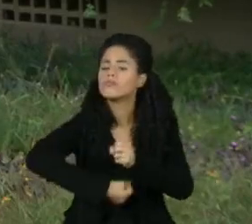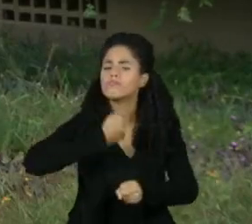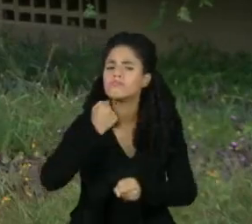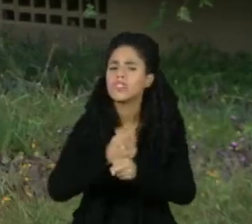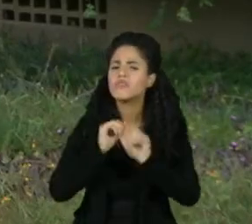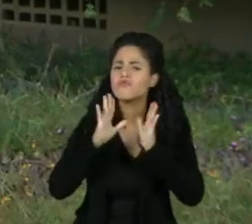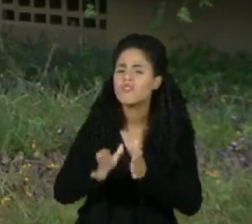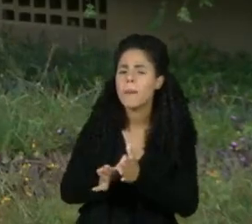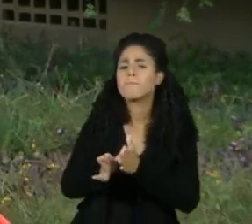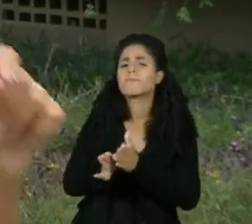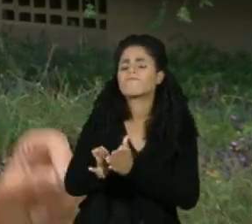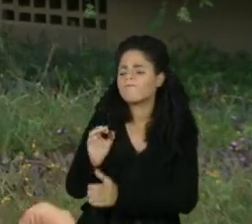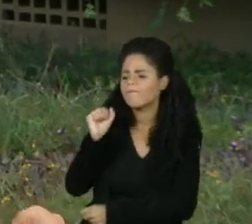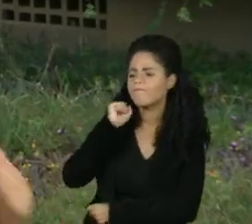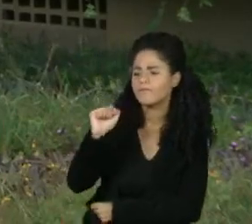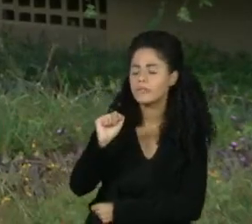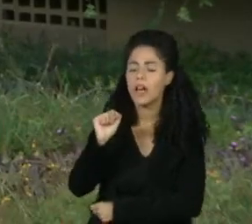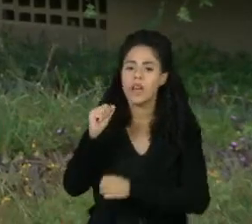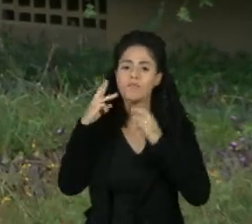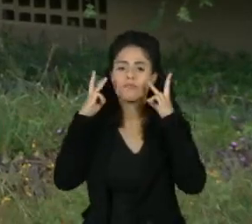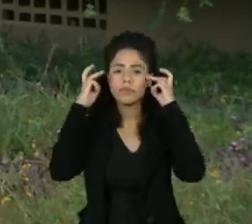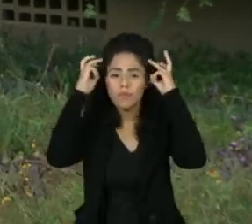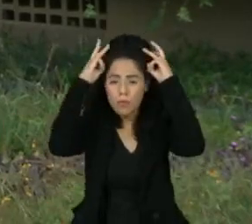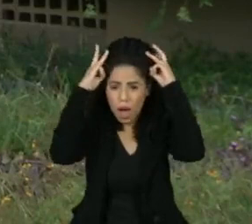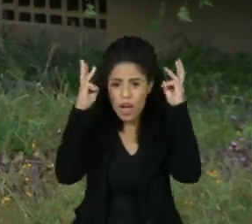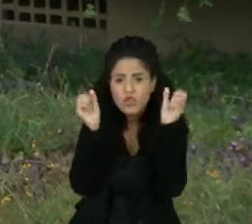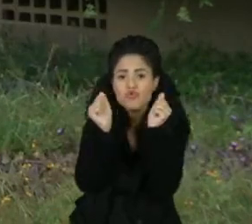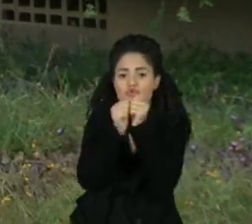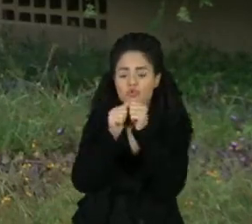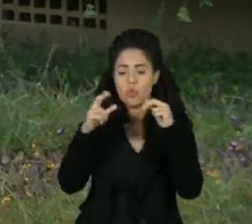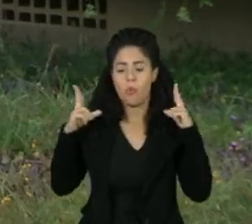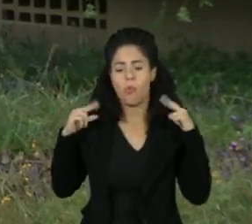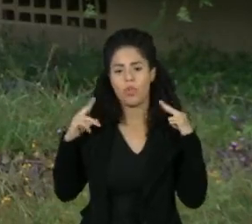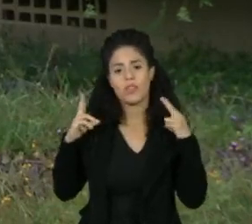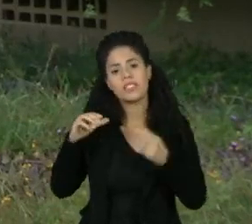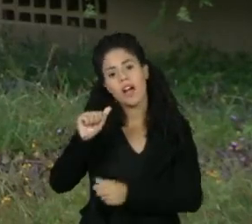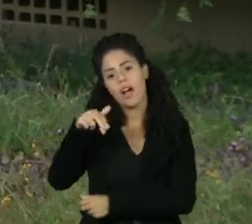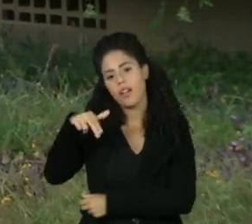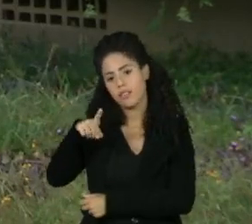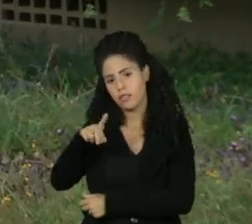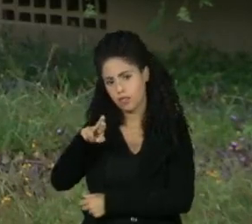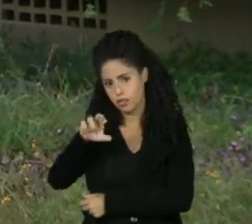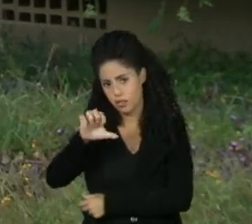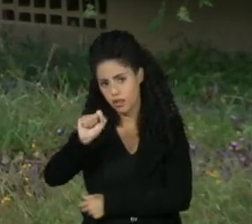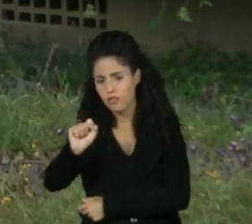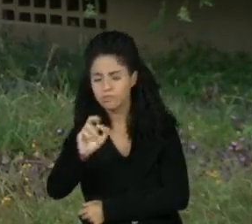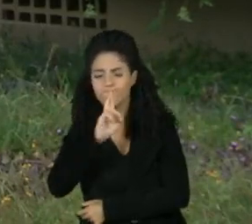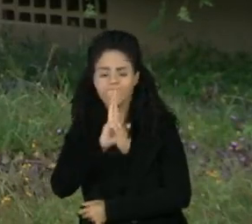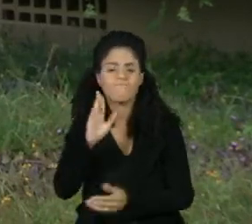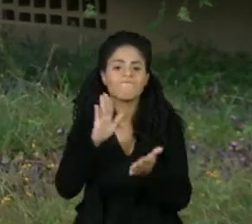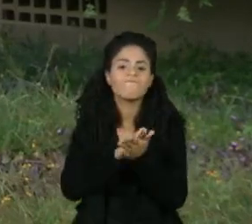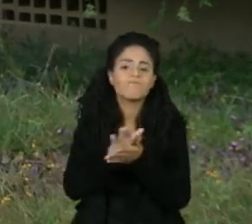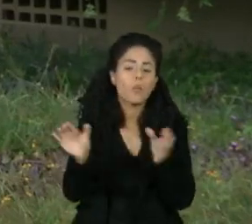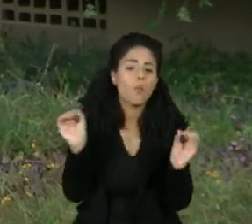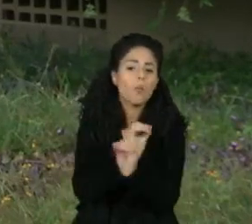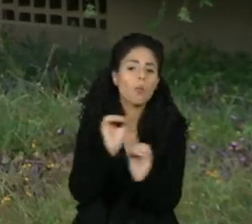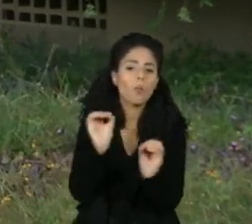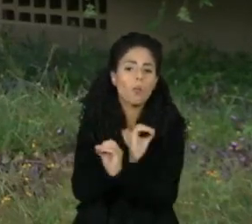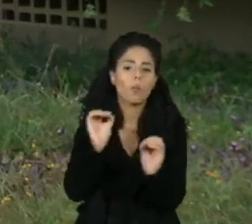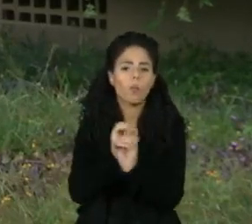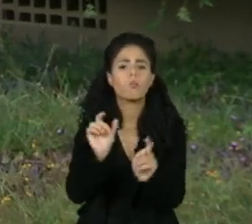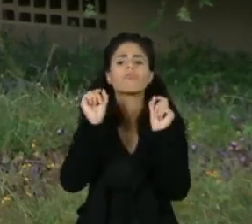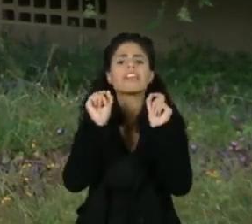o assassinato de Marielle Franco e do motorista Anderson Gomes ainda segue sem respostas, como quem